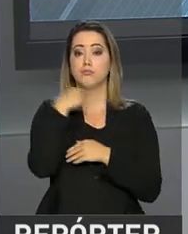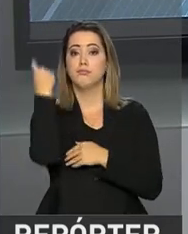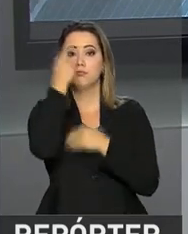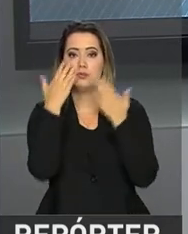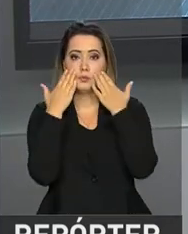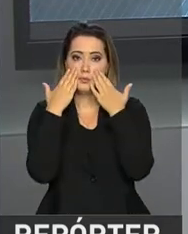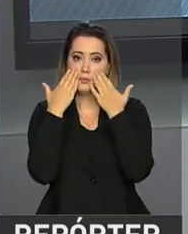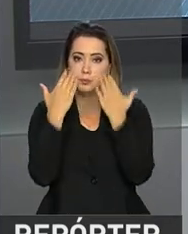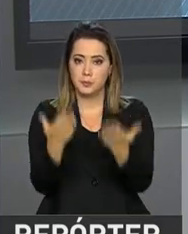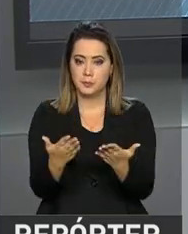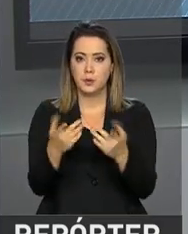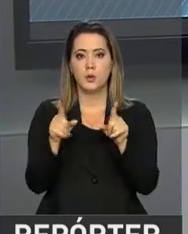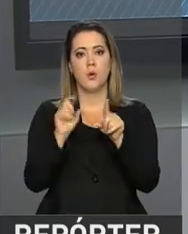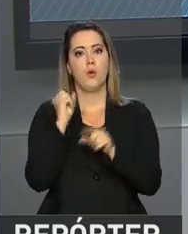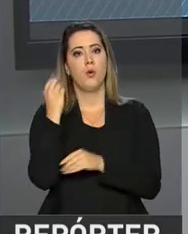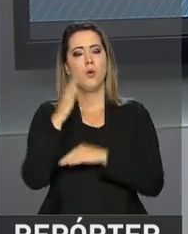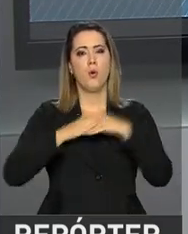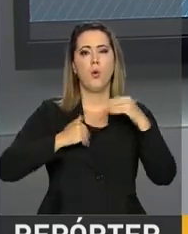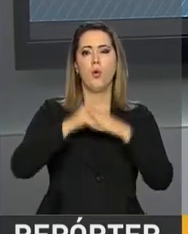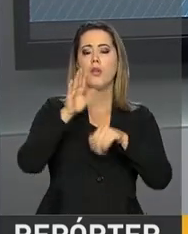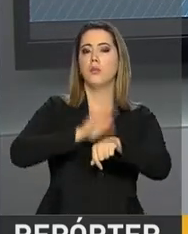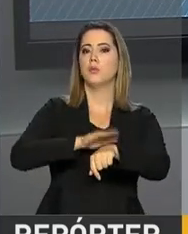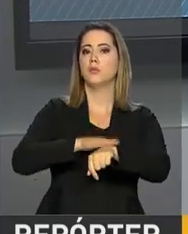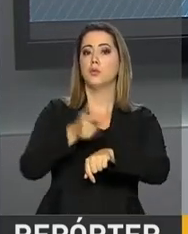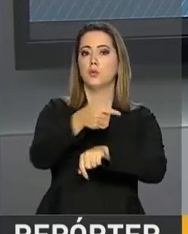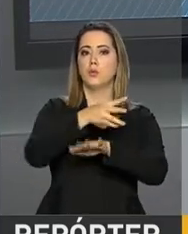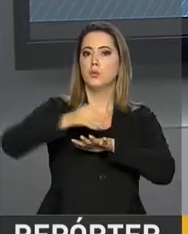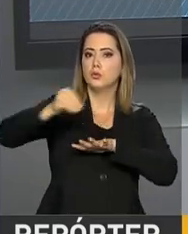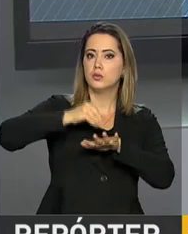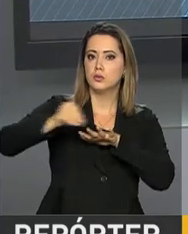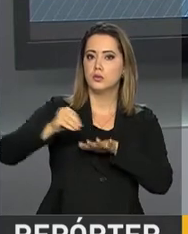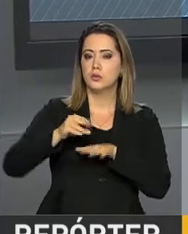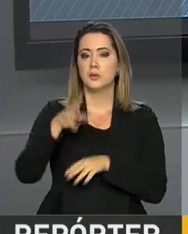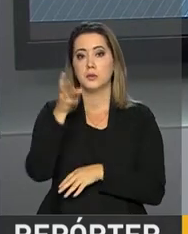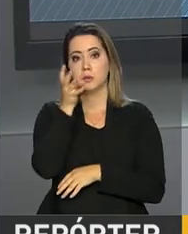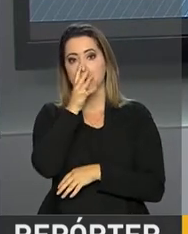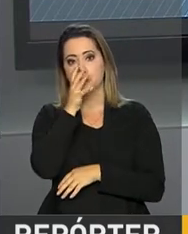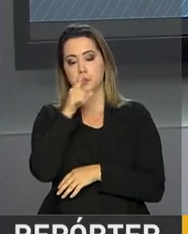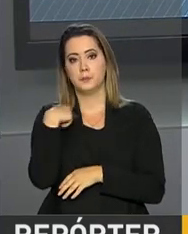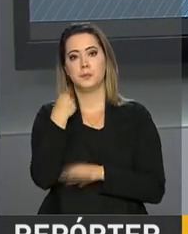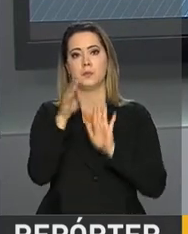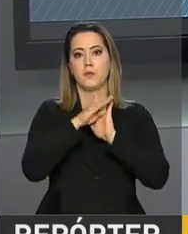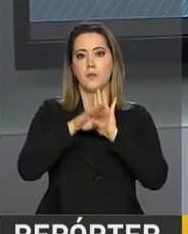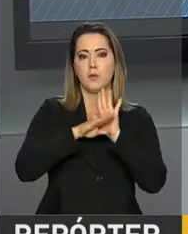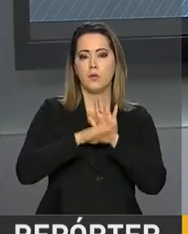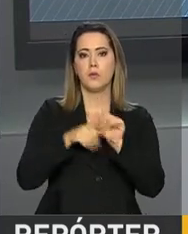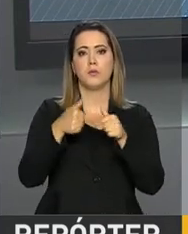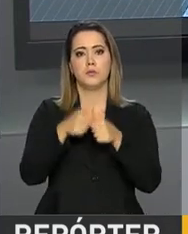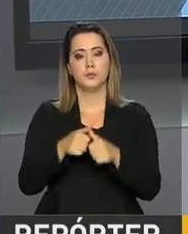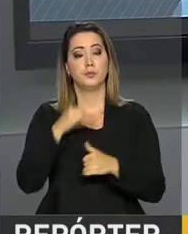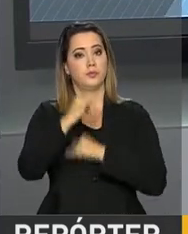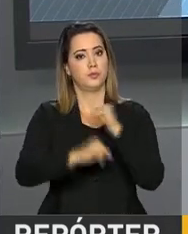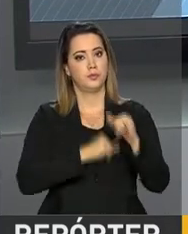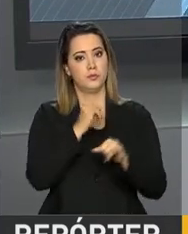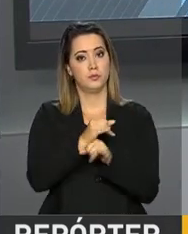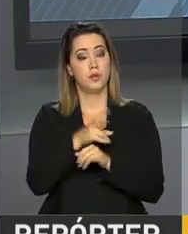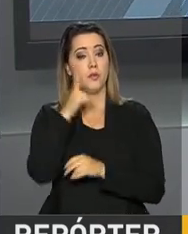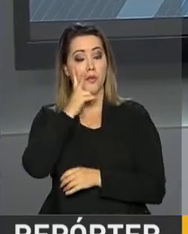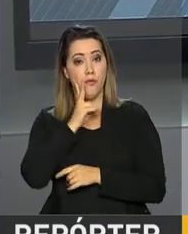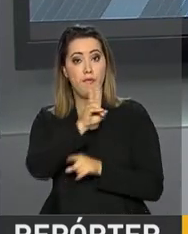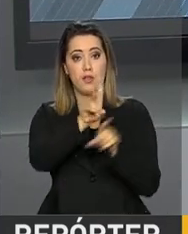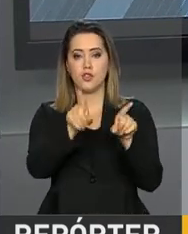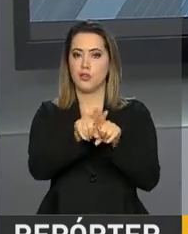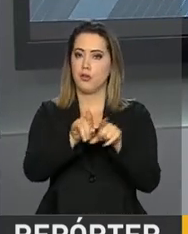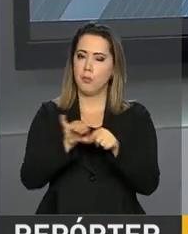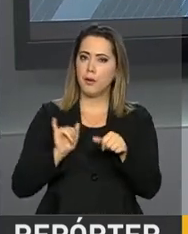hora nossa próxima edição ou a qualquer momento com outras informações acompanhe nossa programação também na internet e